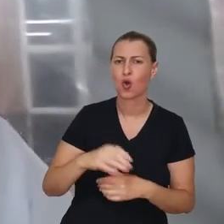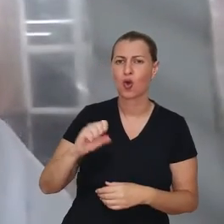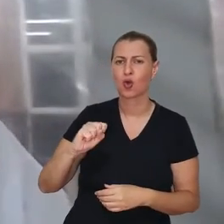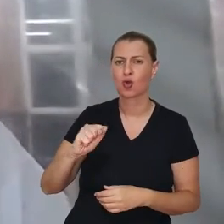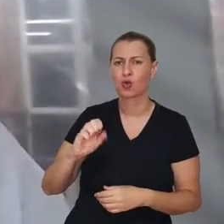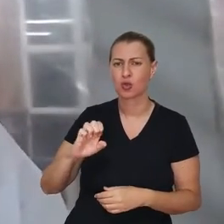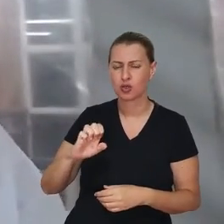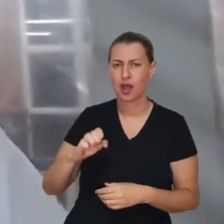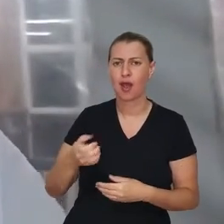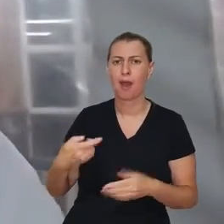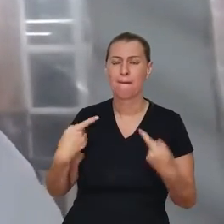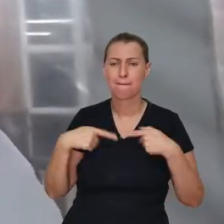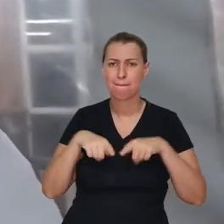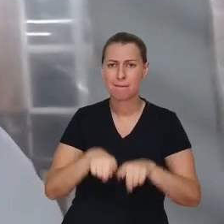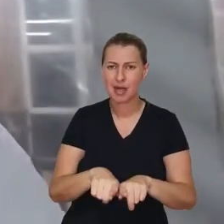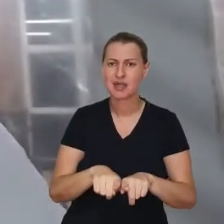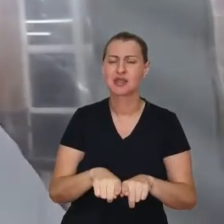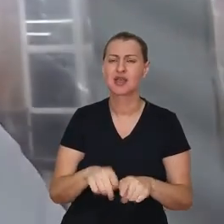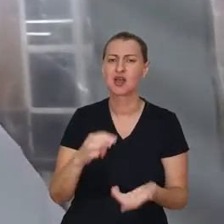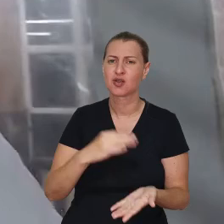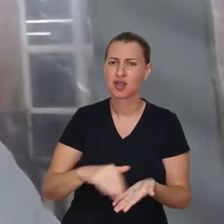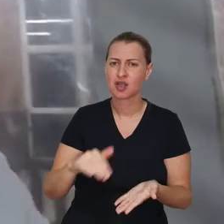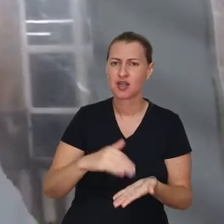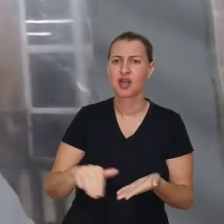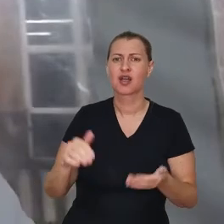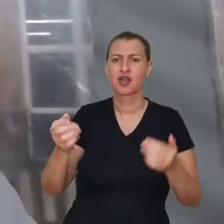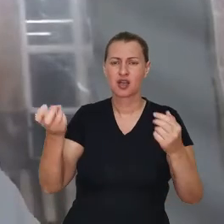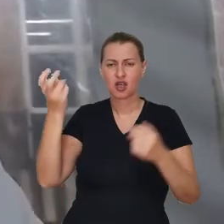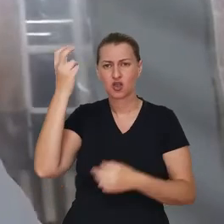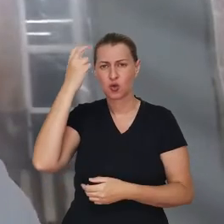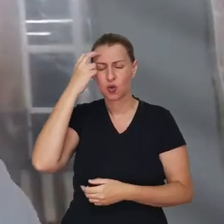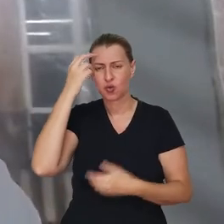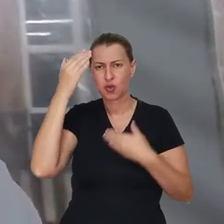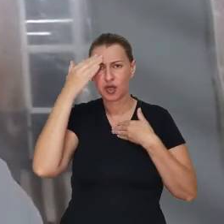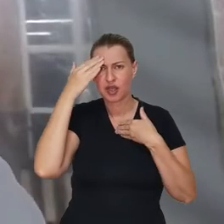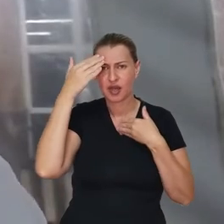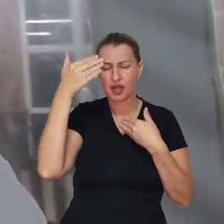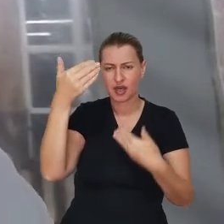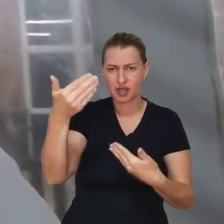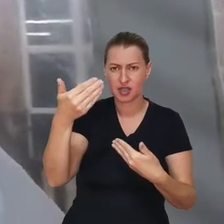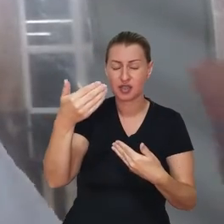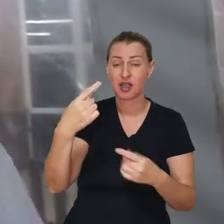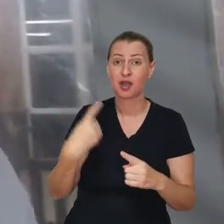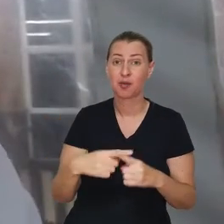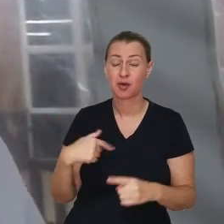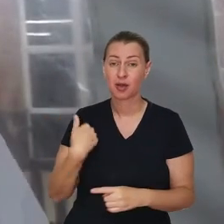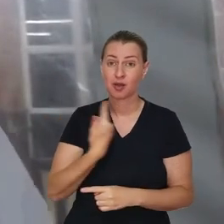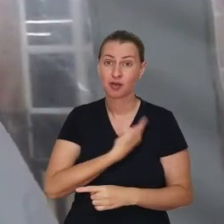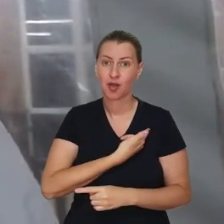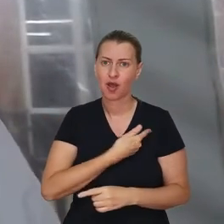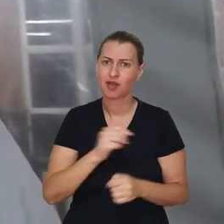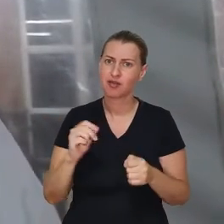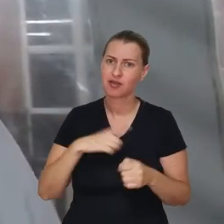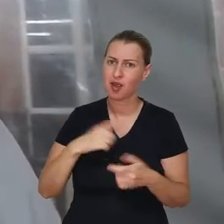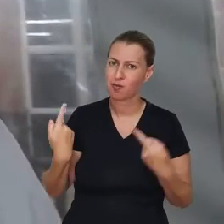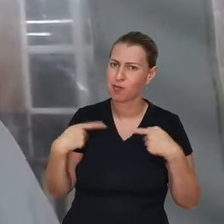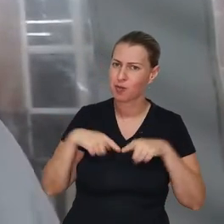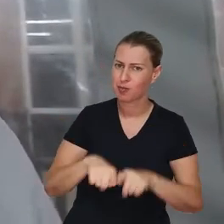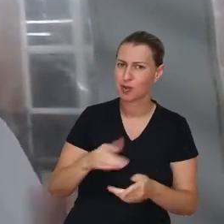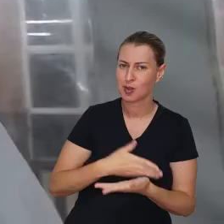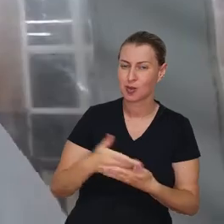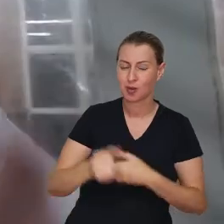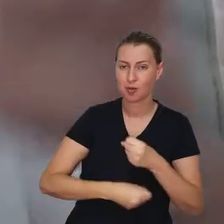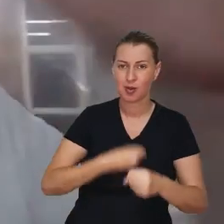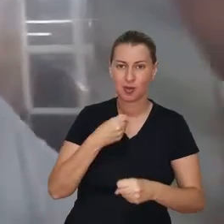parceiro nosso, quero ser a Secretaria de Cultura, agradecendo a Paula, porque a gente formou essa parceria no início do